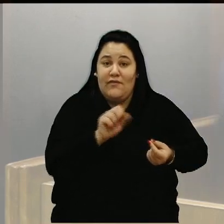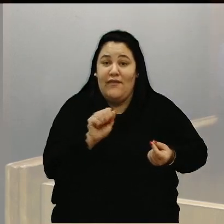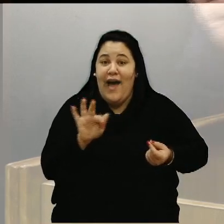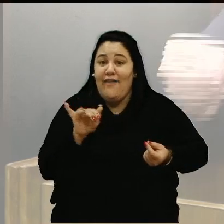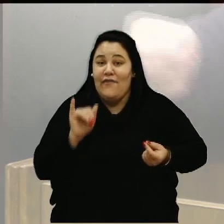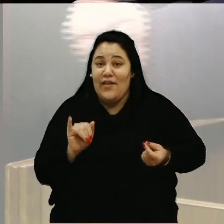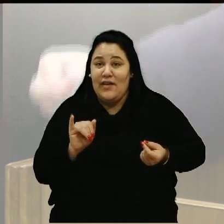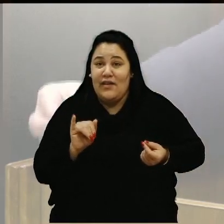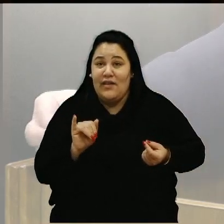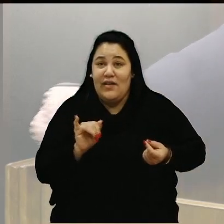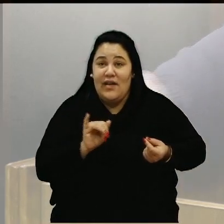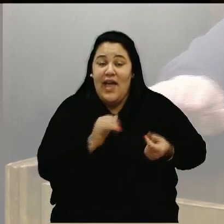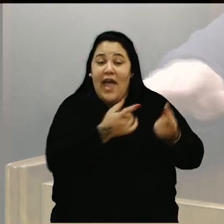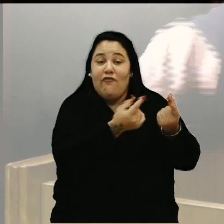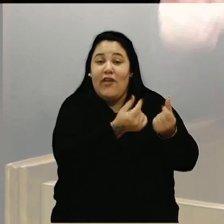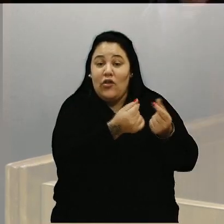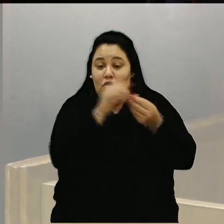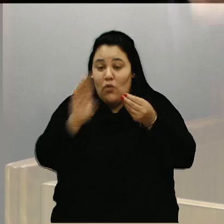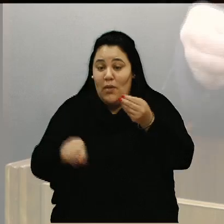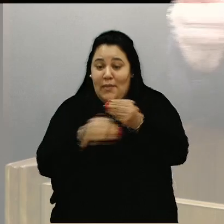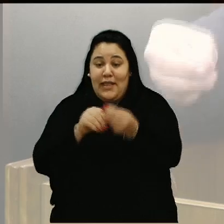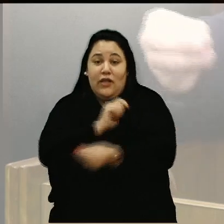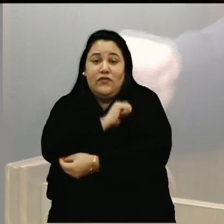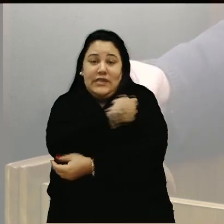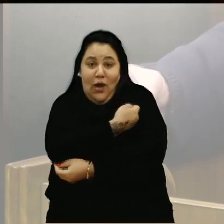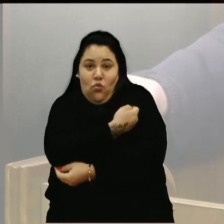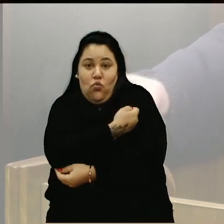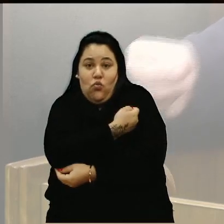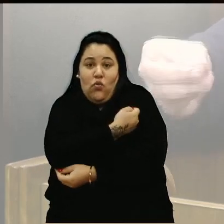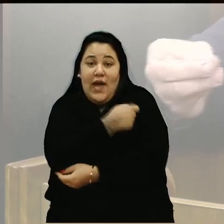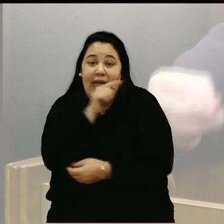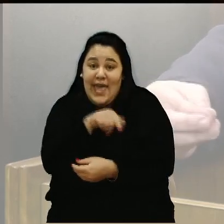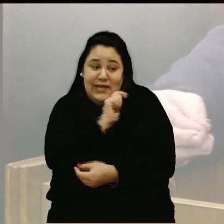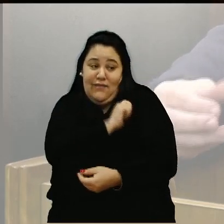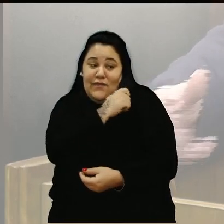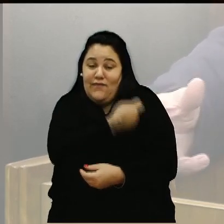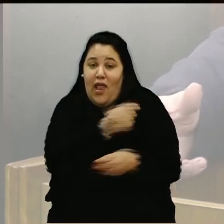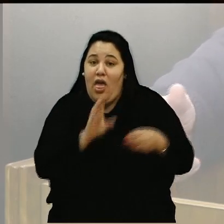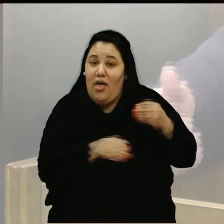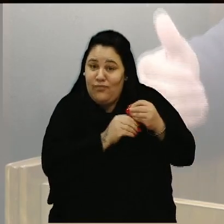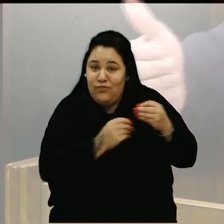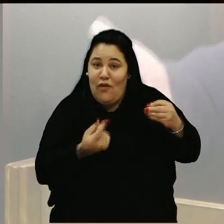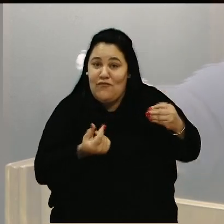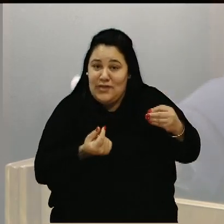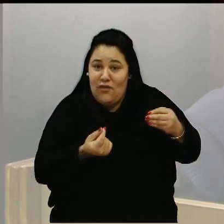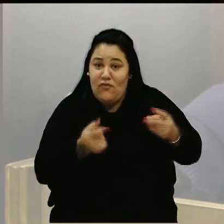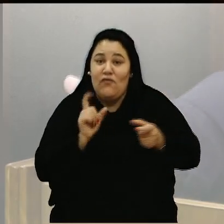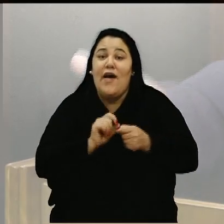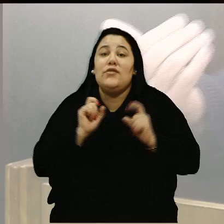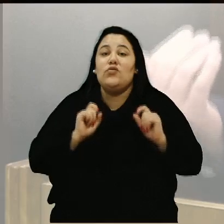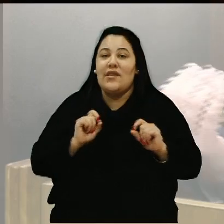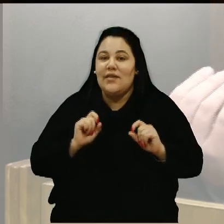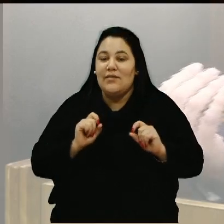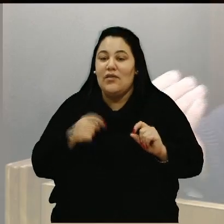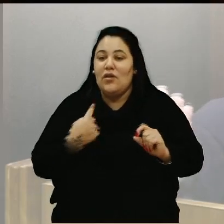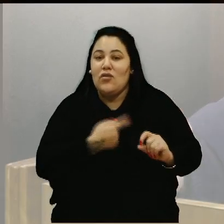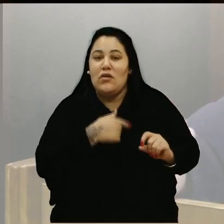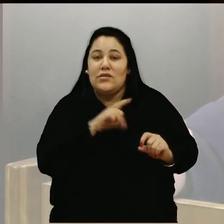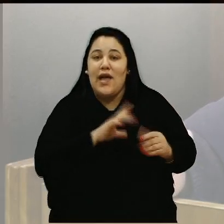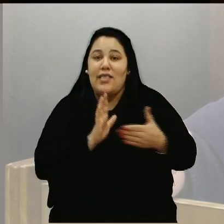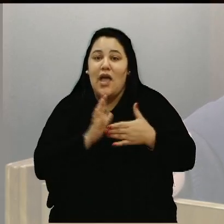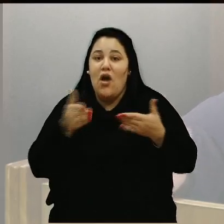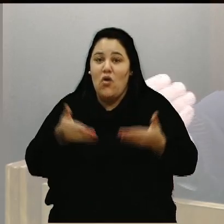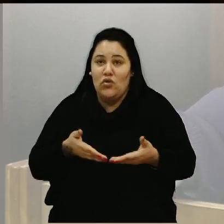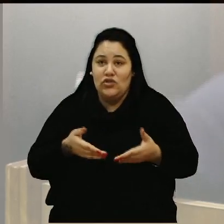é Valor Adicionado Fiscal. Esse valor adicionado fiscal é o que faz com que a gente tenha até hoje, antes